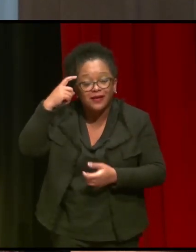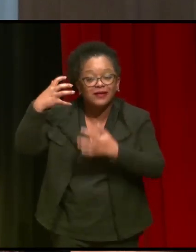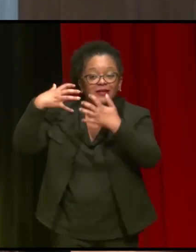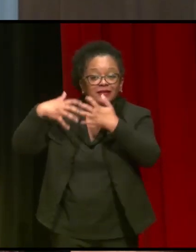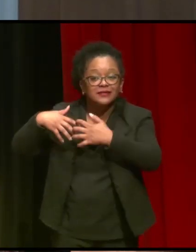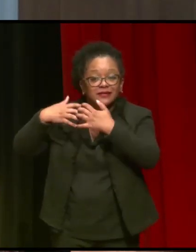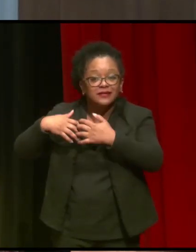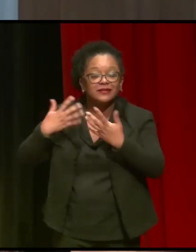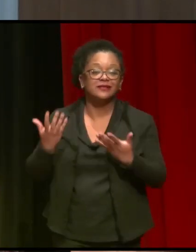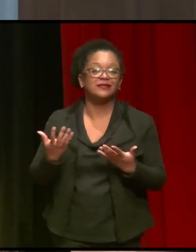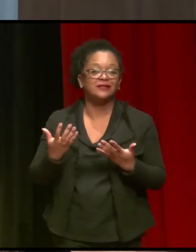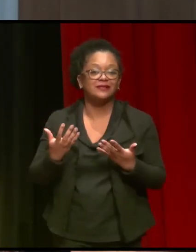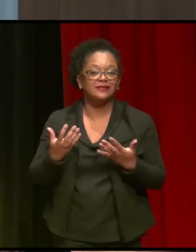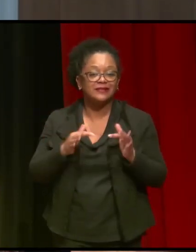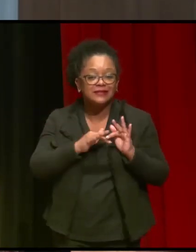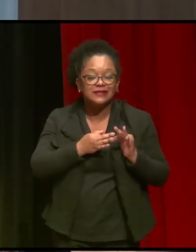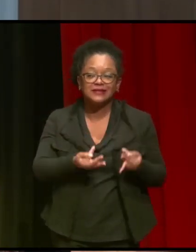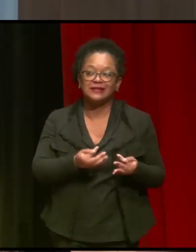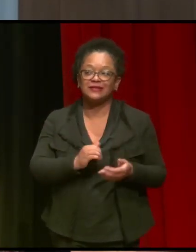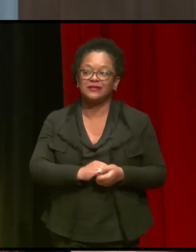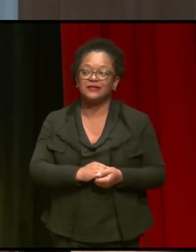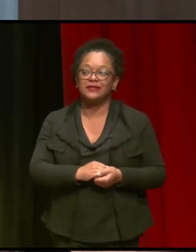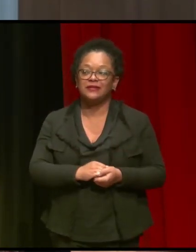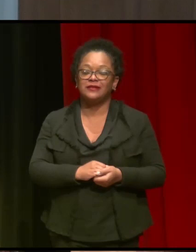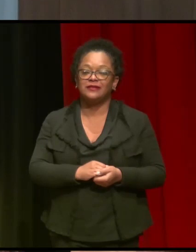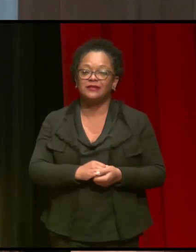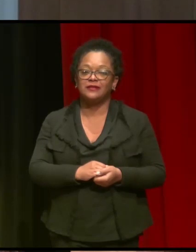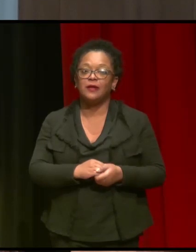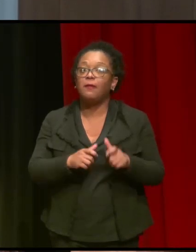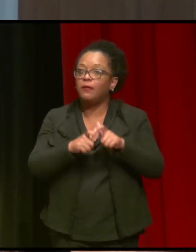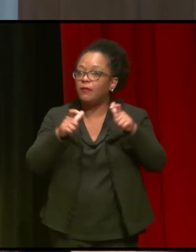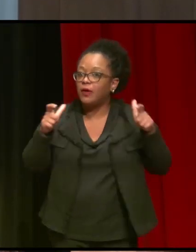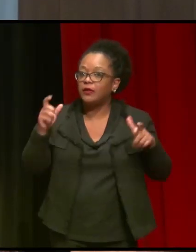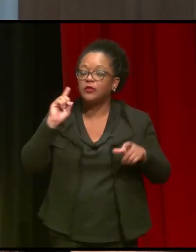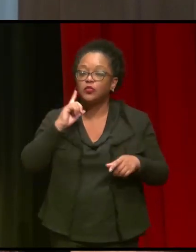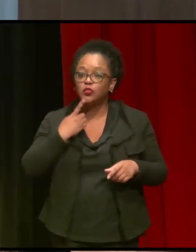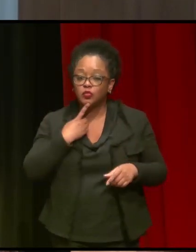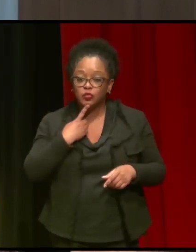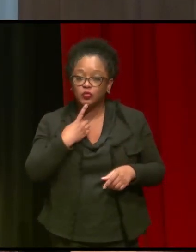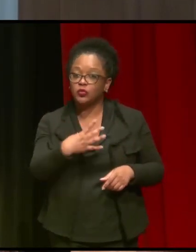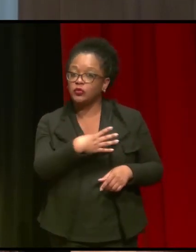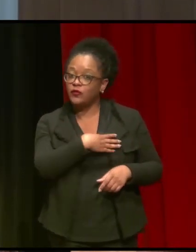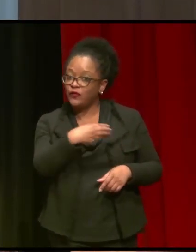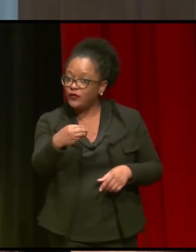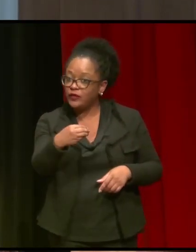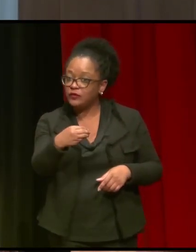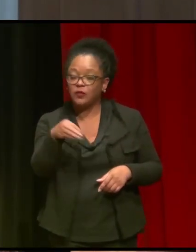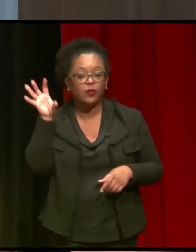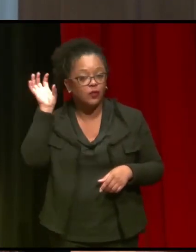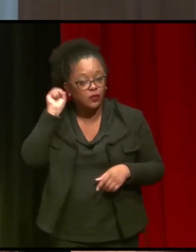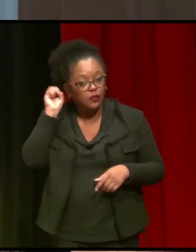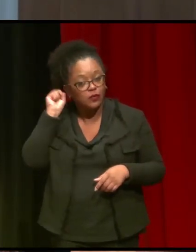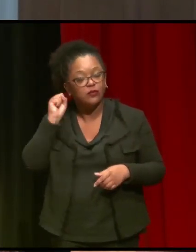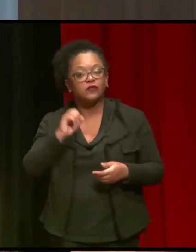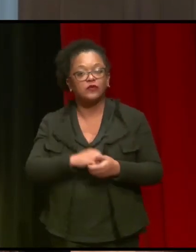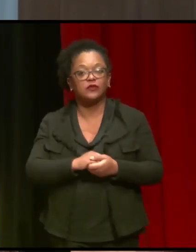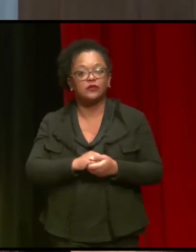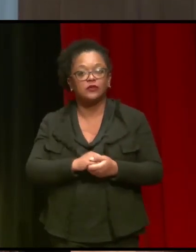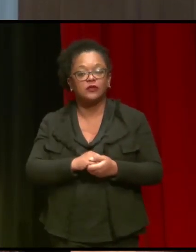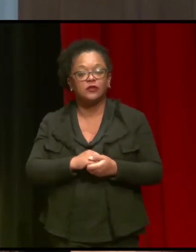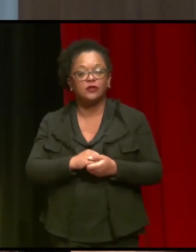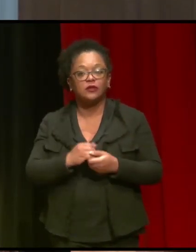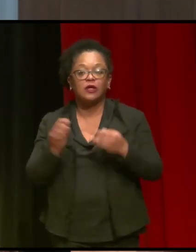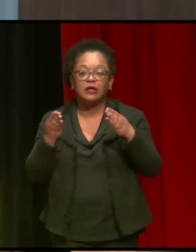essas coisas. Né? Ele surdo tem filhos. Tem surdo que tem filho que não é surdo. O cara tranca a porta